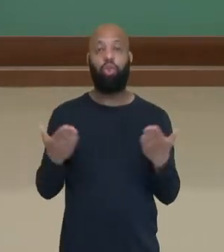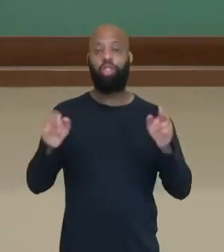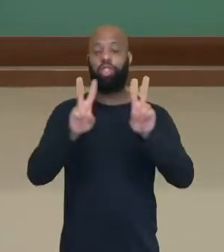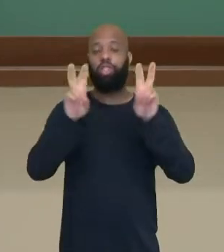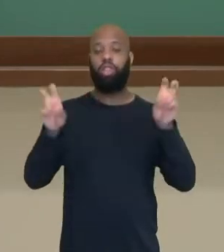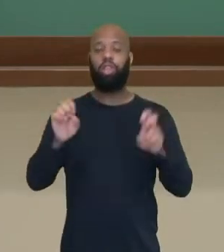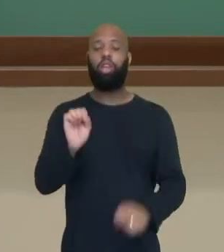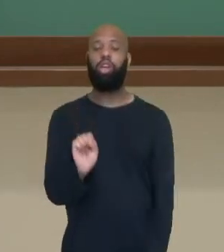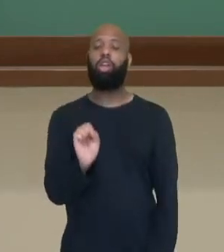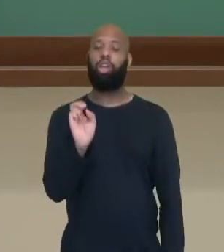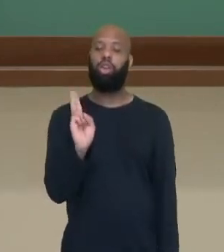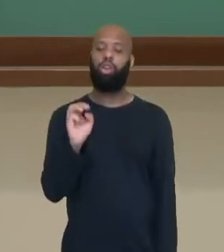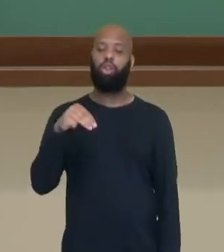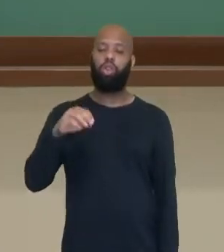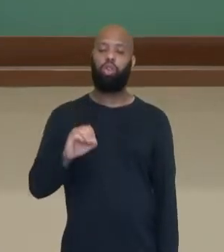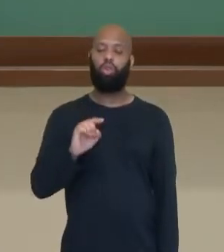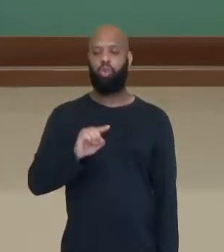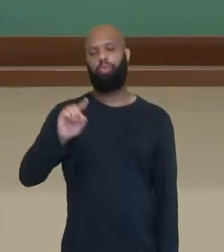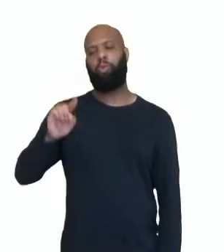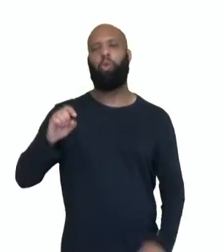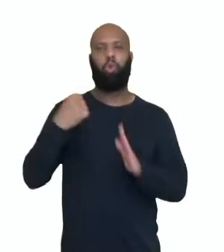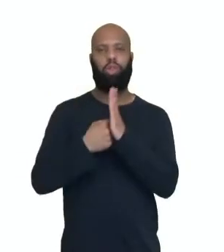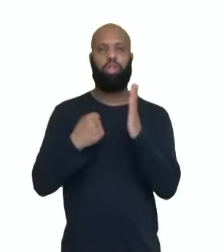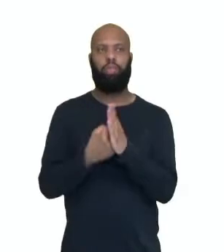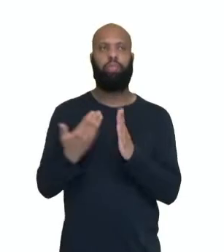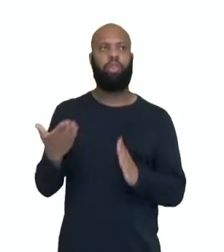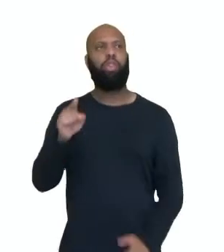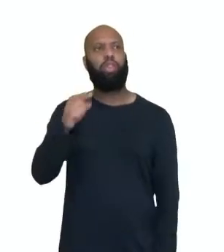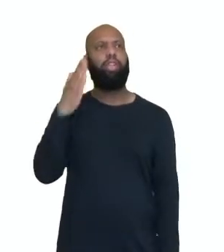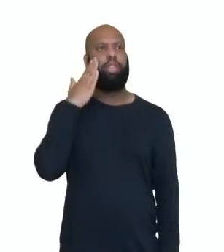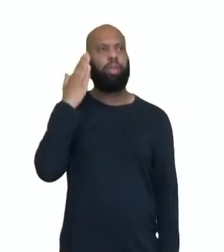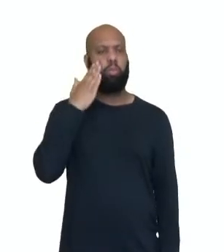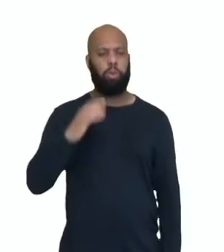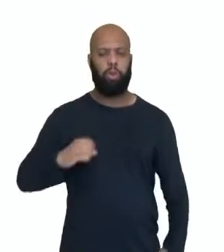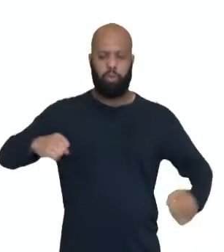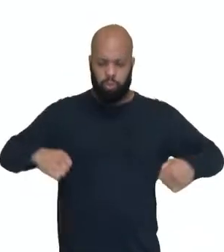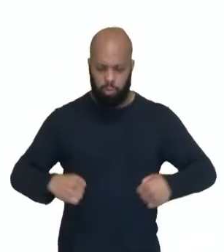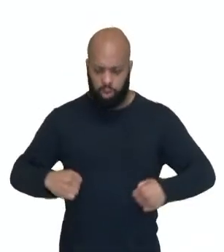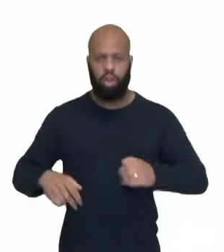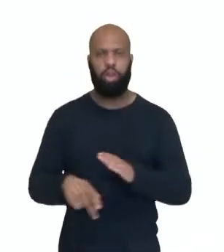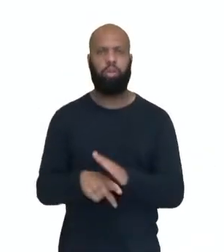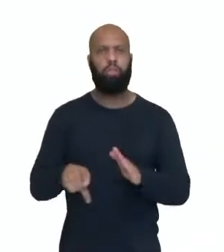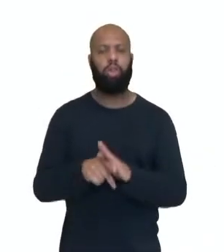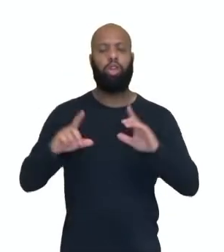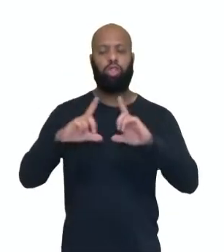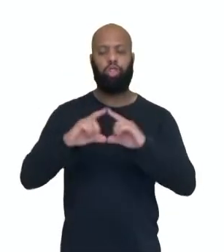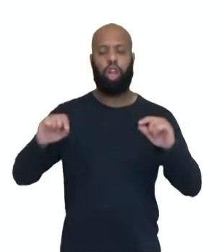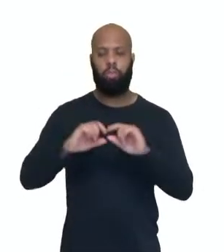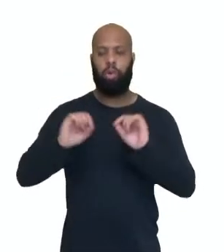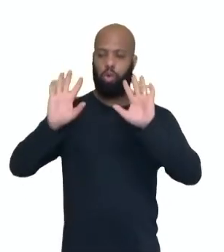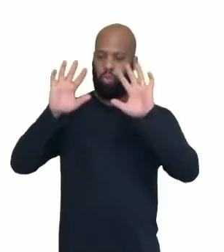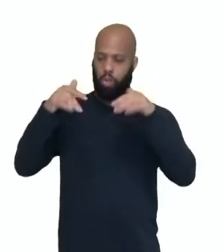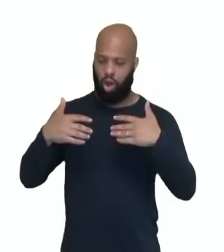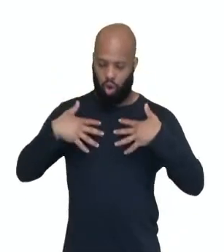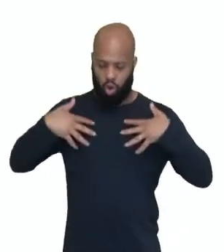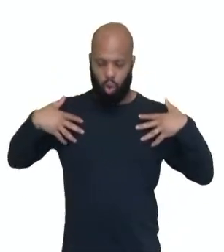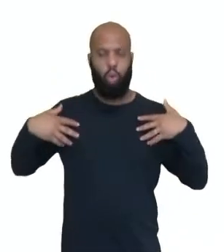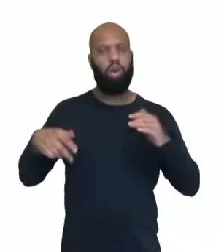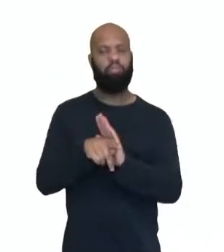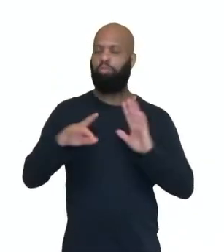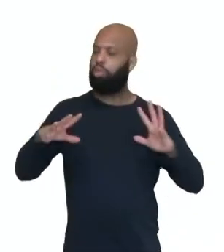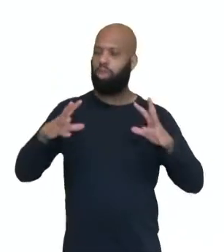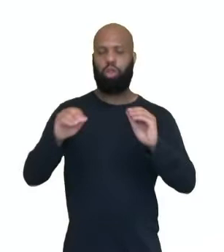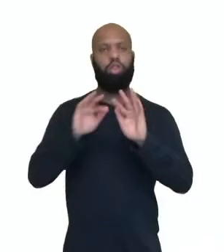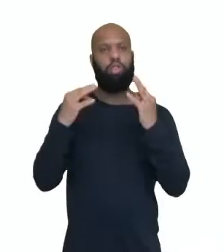tema Sumo. Você sabia que praticar Sumo no Japão é uma honra para toda a família? O lutador